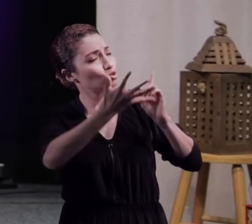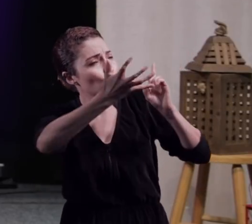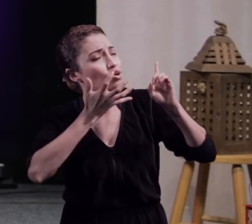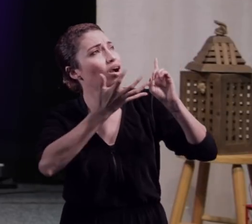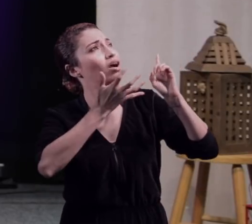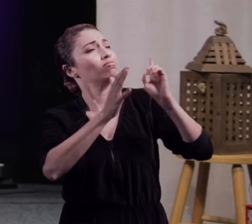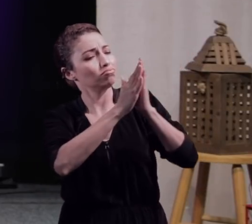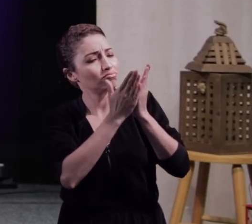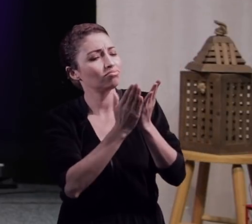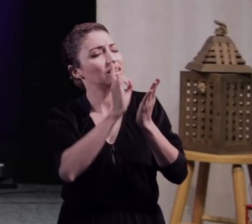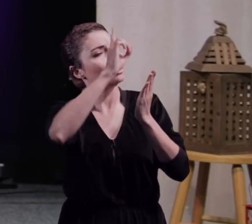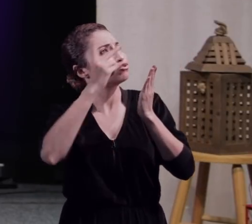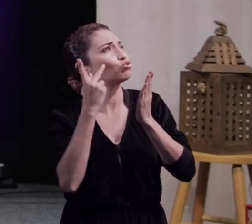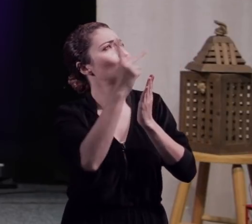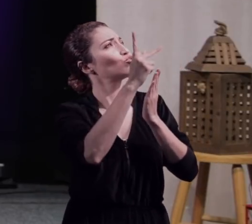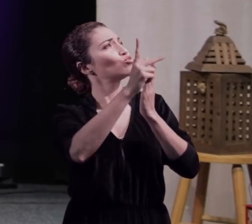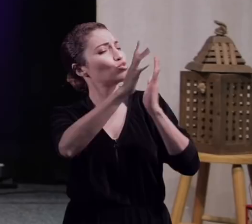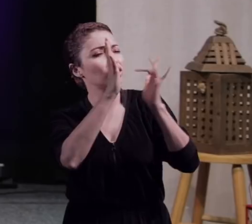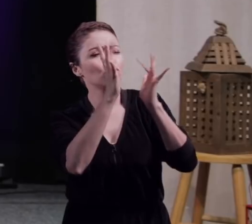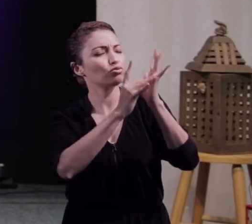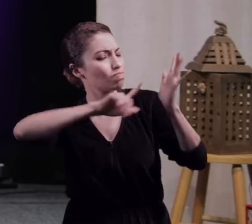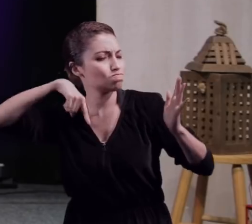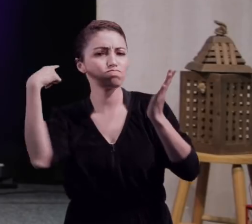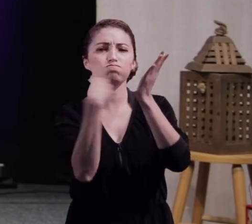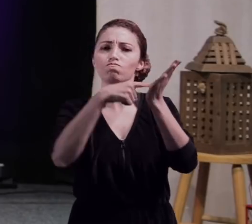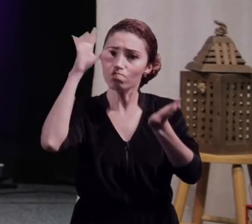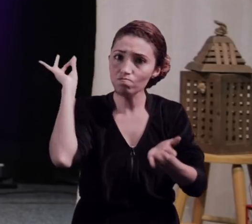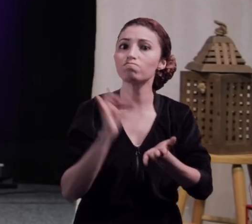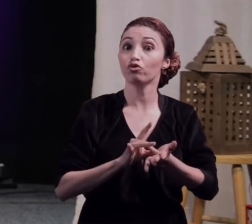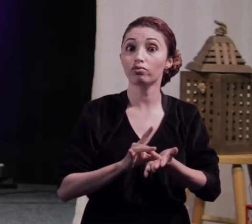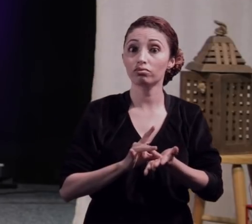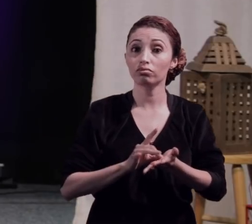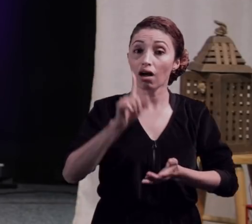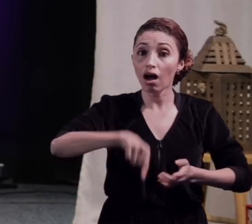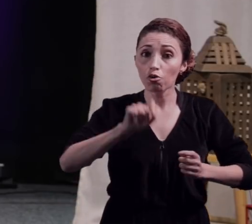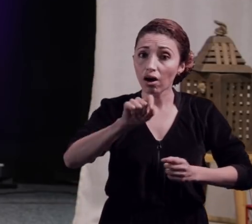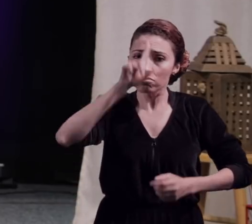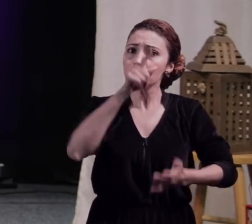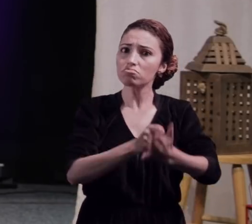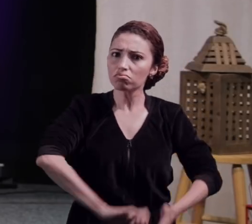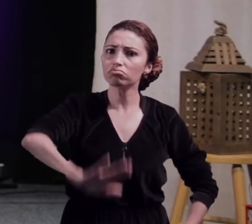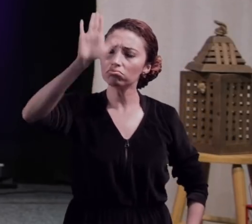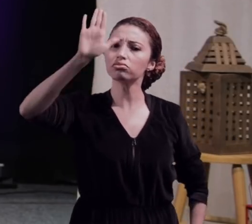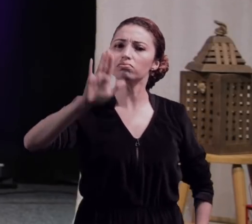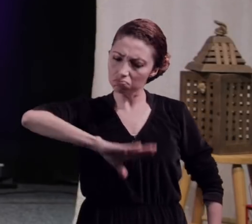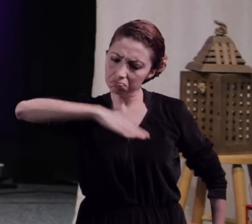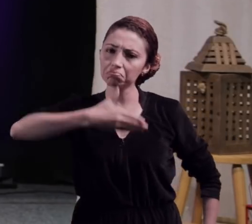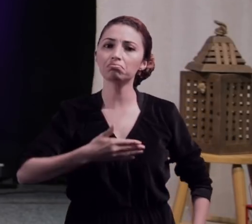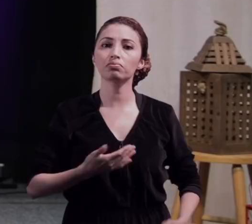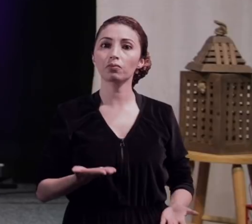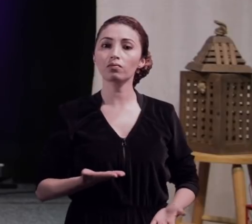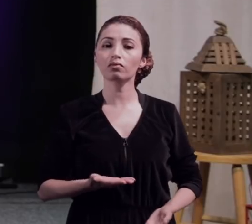levar Deus, a sua palavra, Jesus Cristo, a sério na minha vida. Isso é uma decisão, é